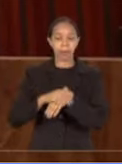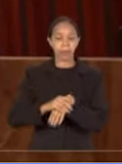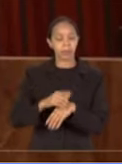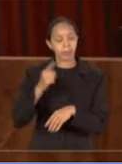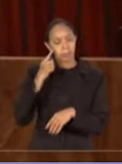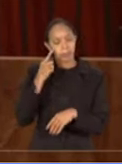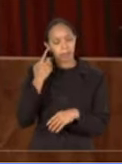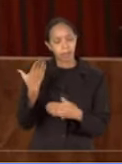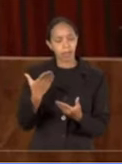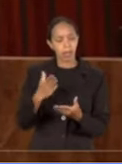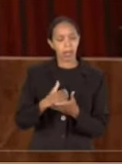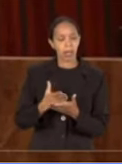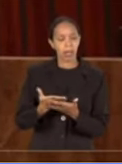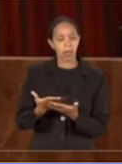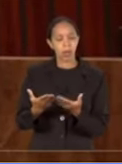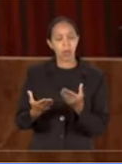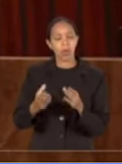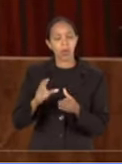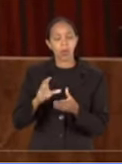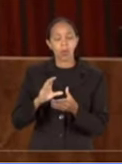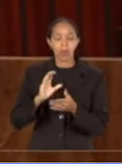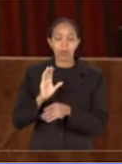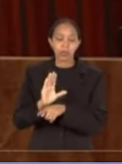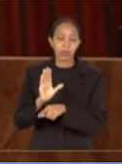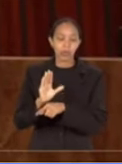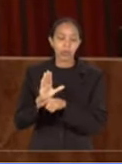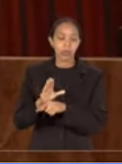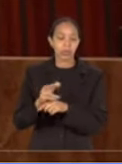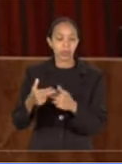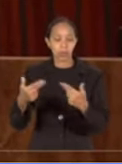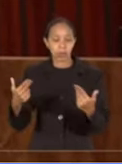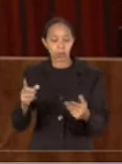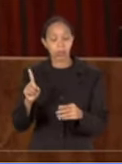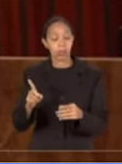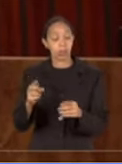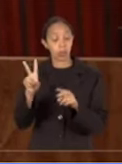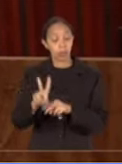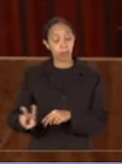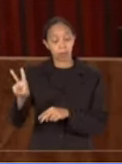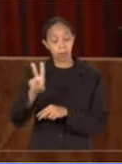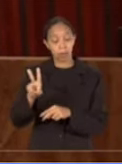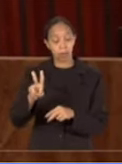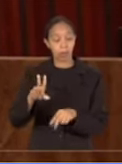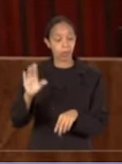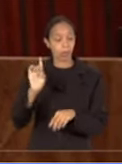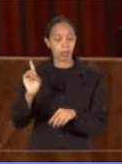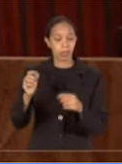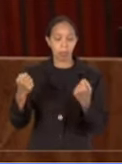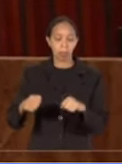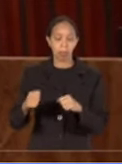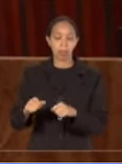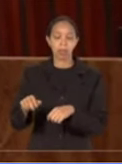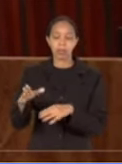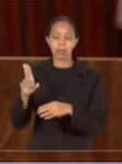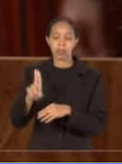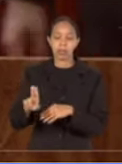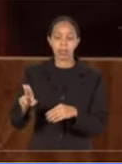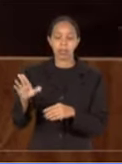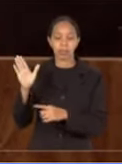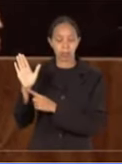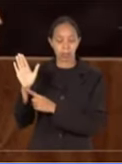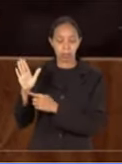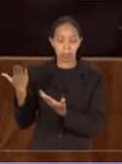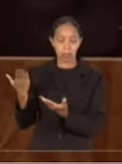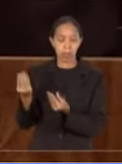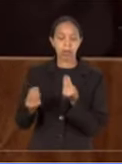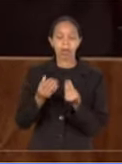o aporte patrimonial desmedido, os valores custearam despesas que não são acessíveis à maior parte dos candidatos, tais